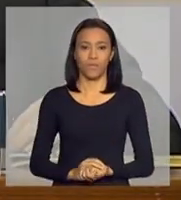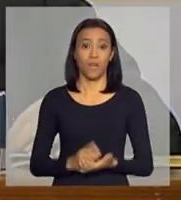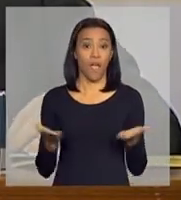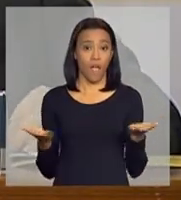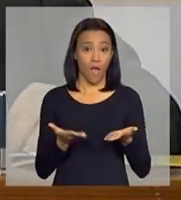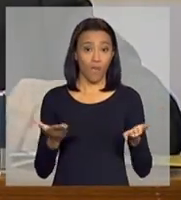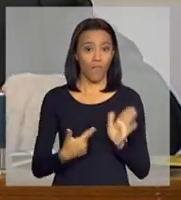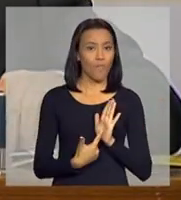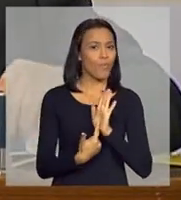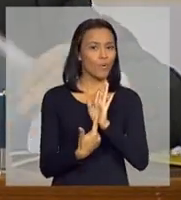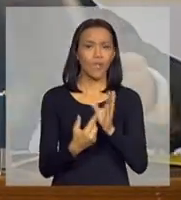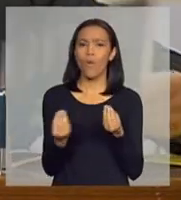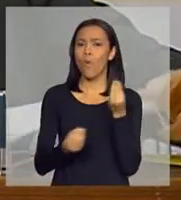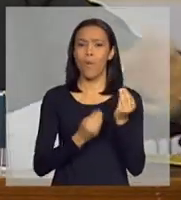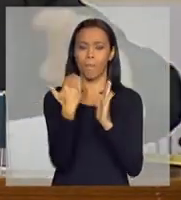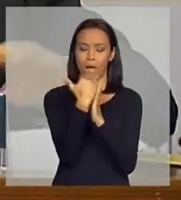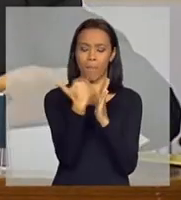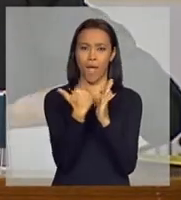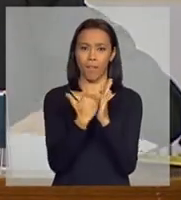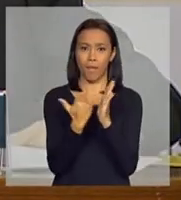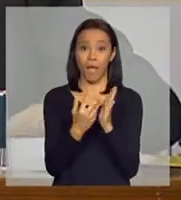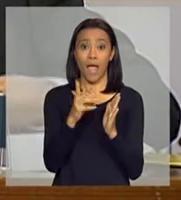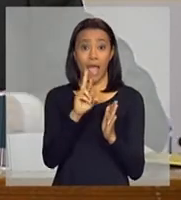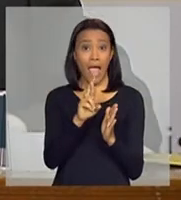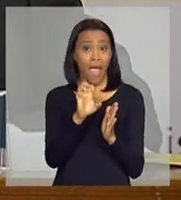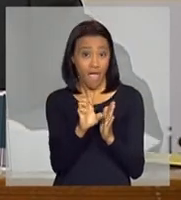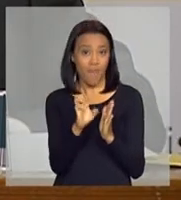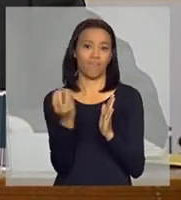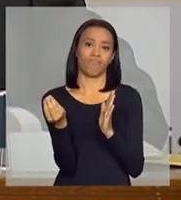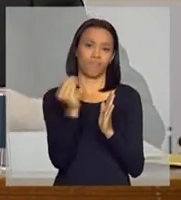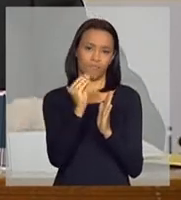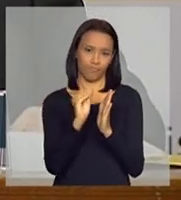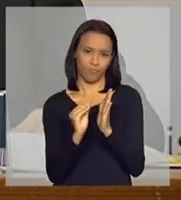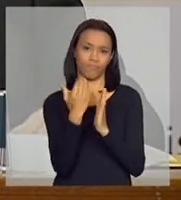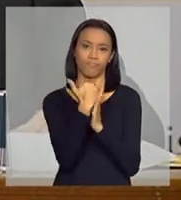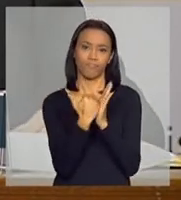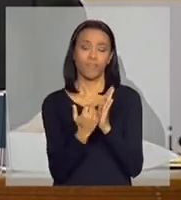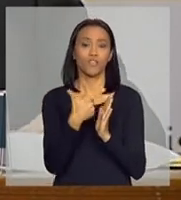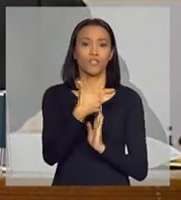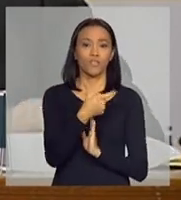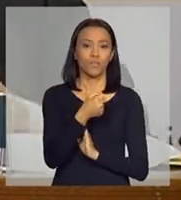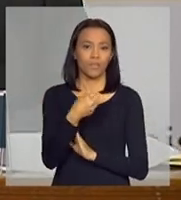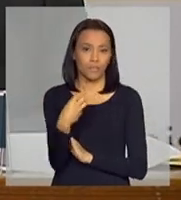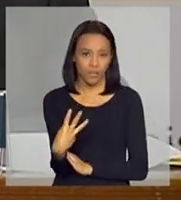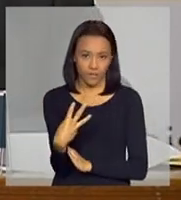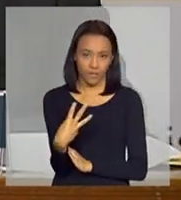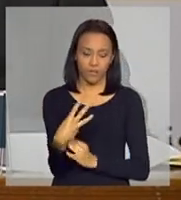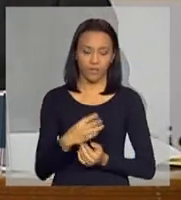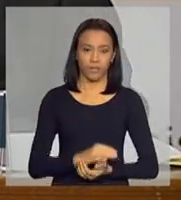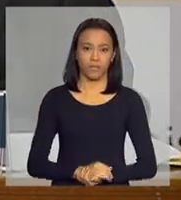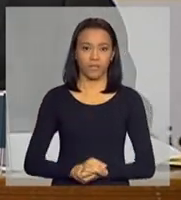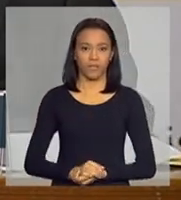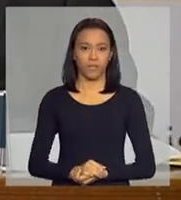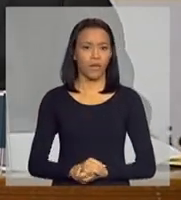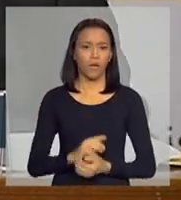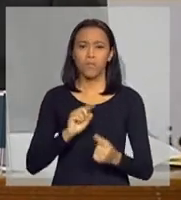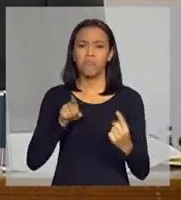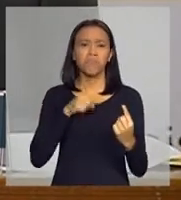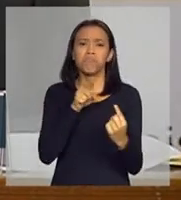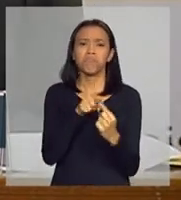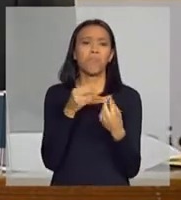apresentar a programação orçamentária de 2013 Oi e o